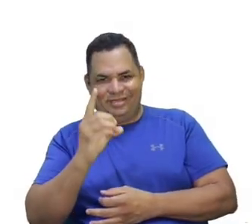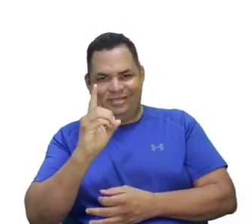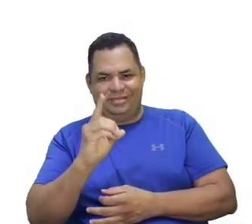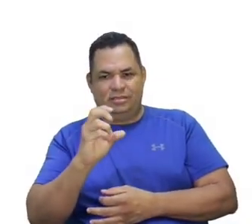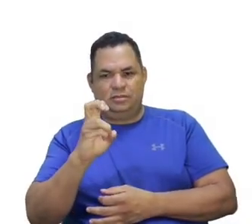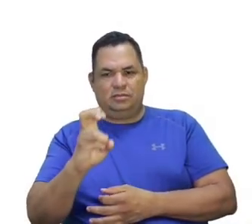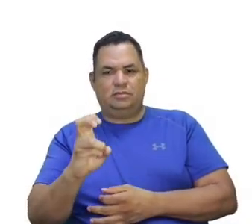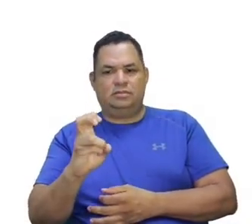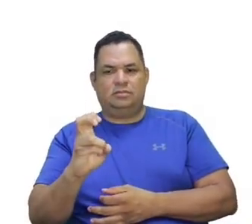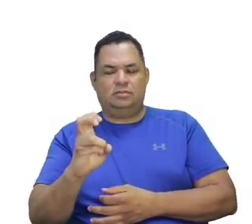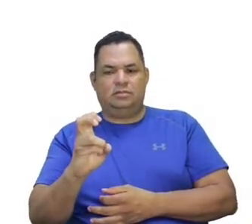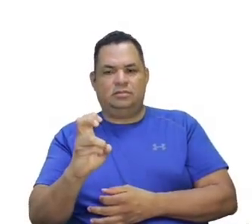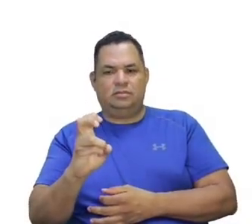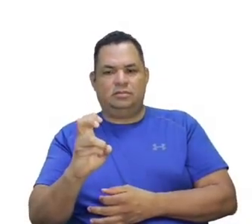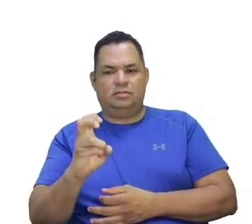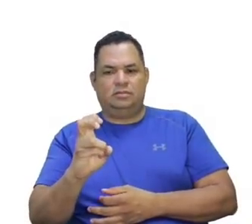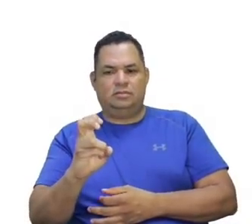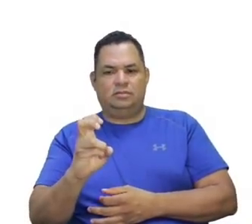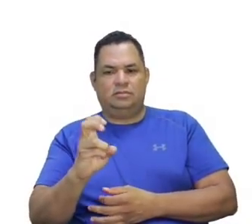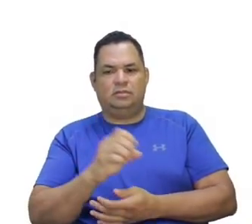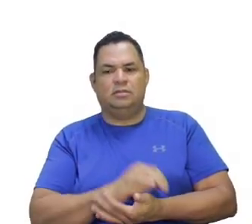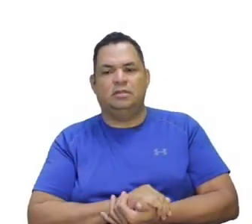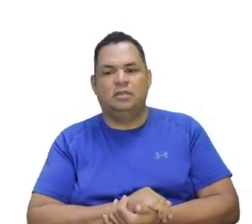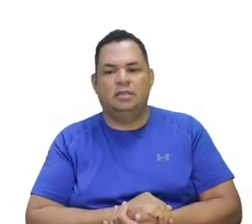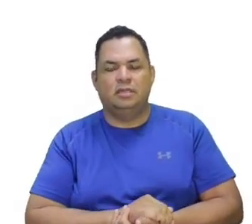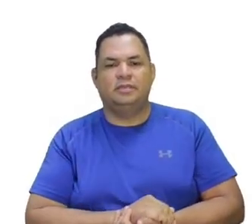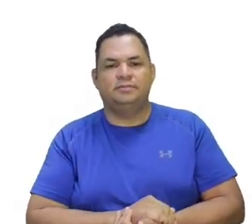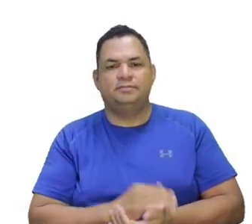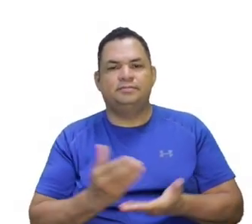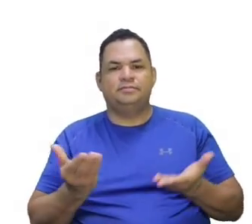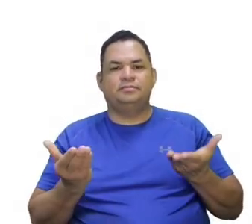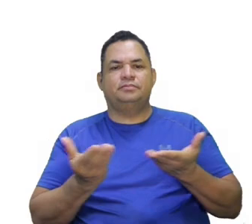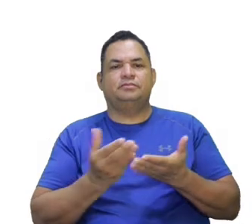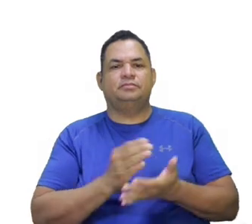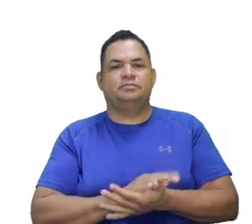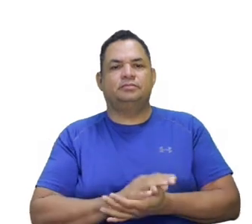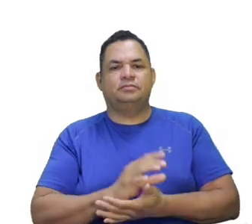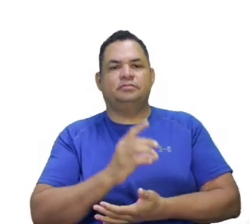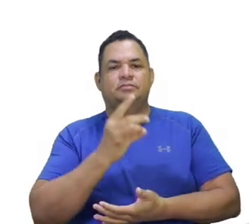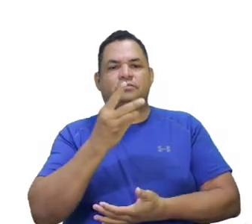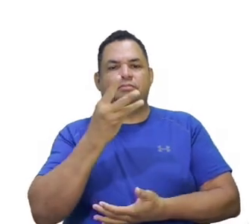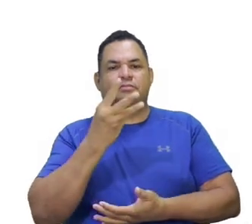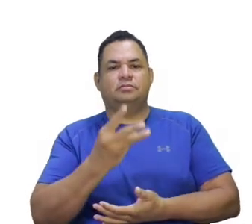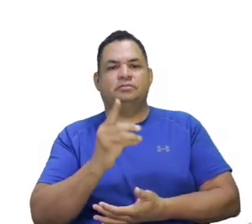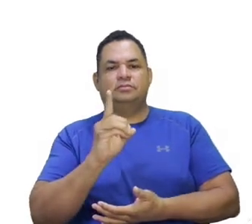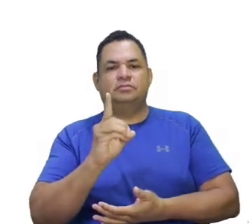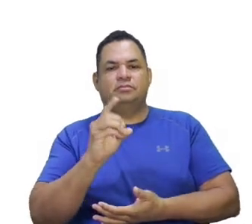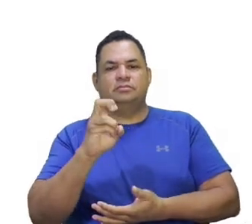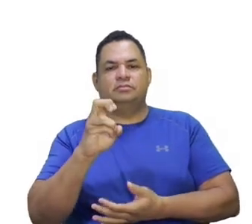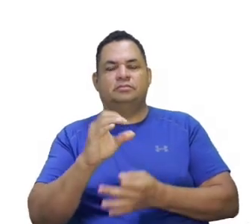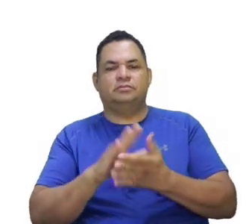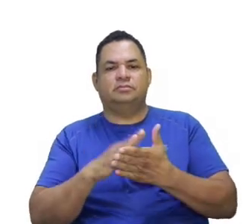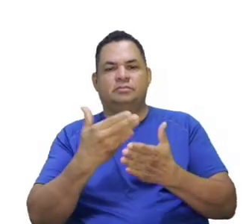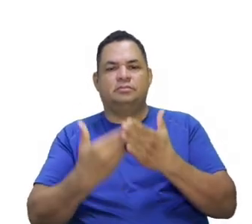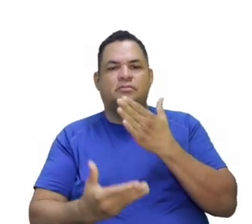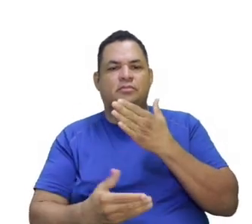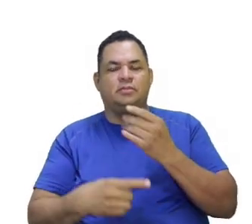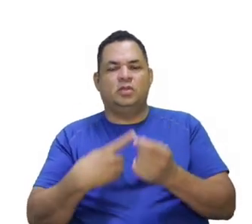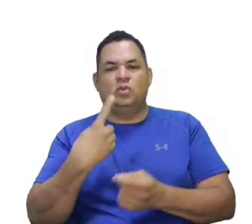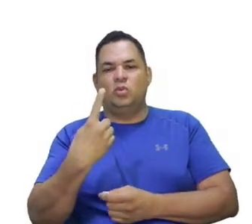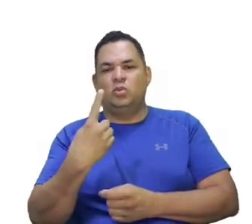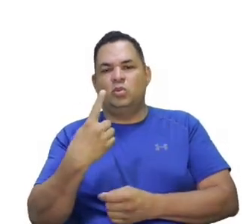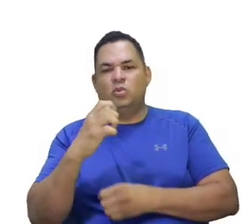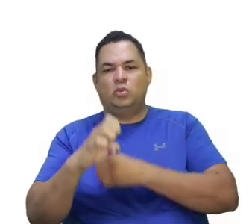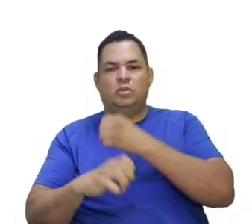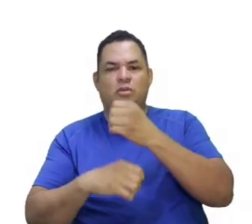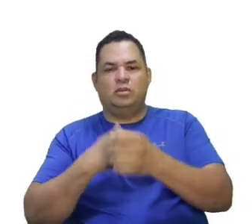3d5. O outro era 3d6. Agora 3d5 porque ele perdeu ainda mais um elétron, dando um total